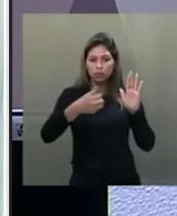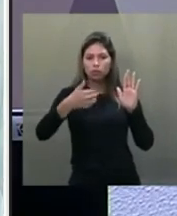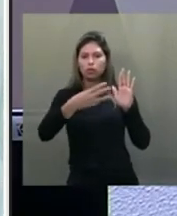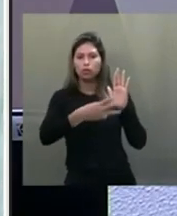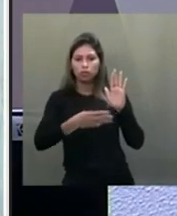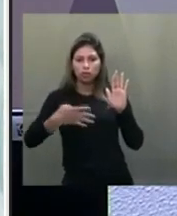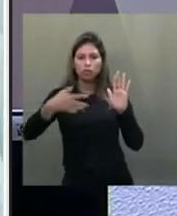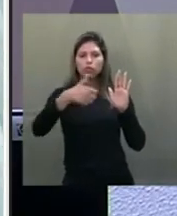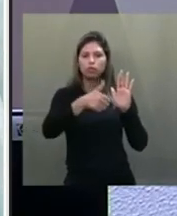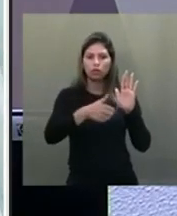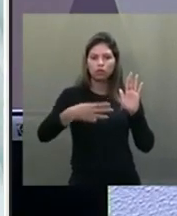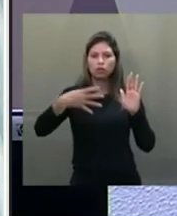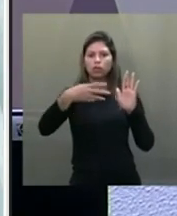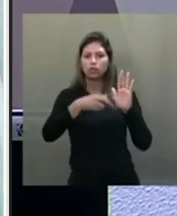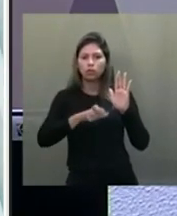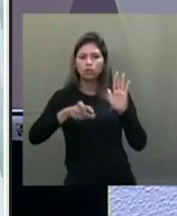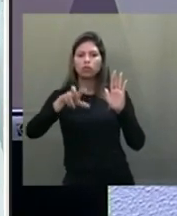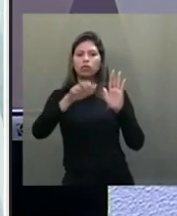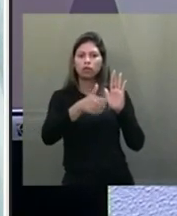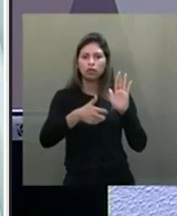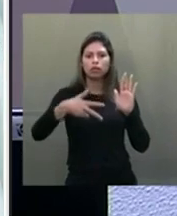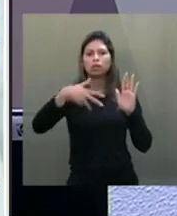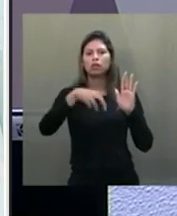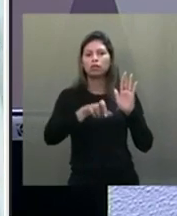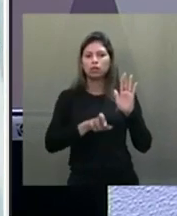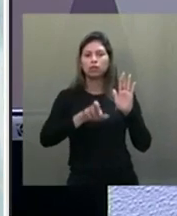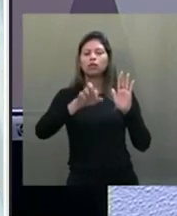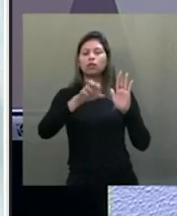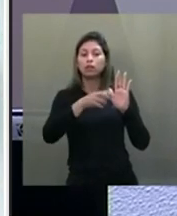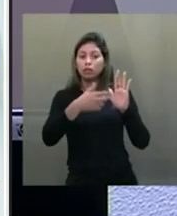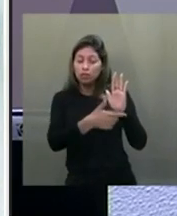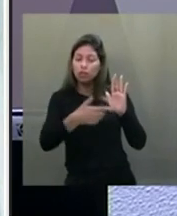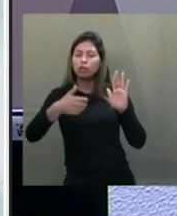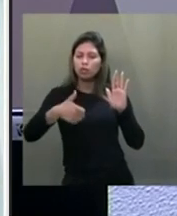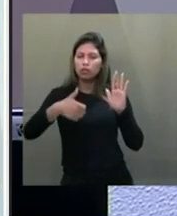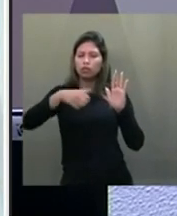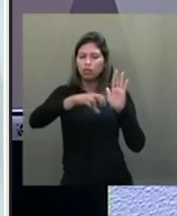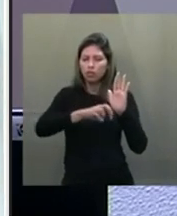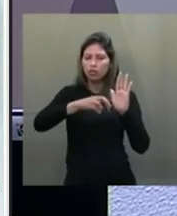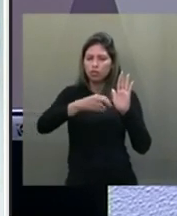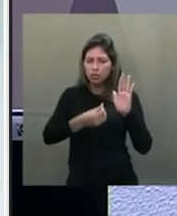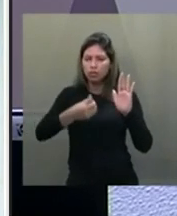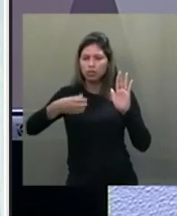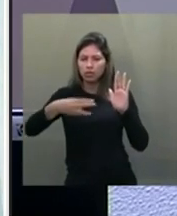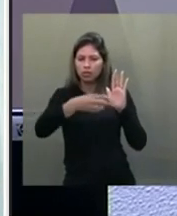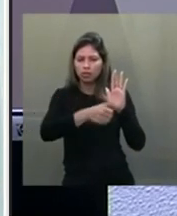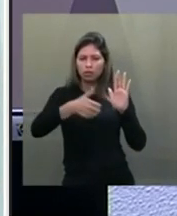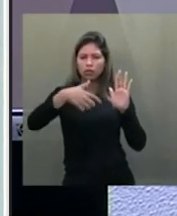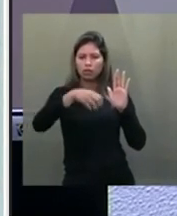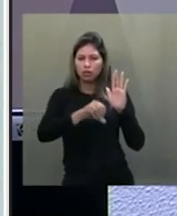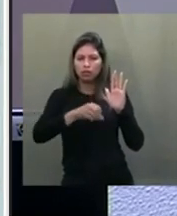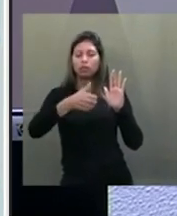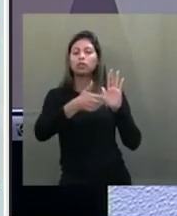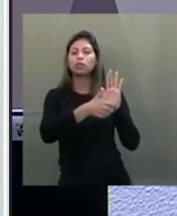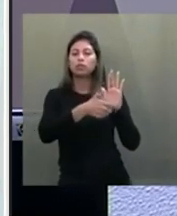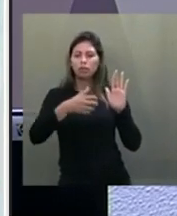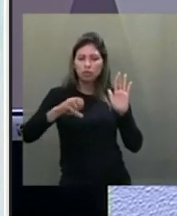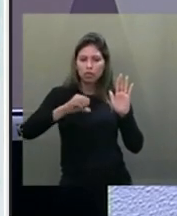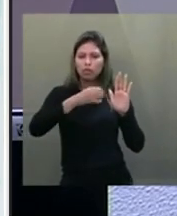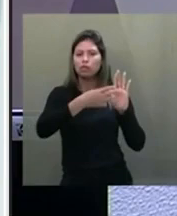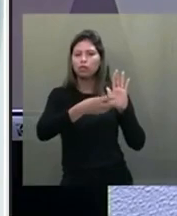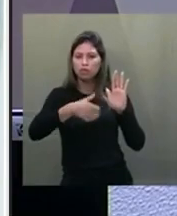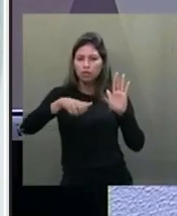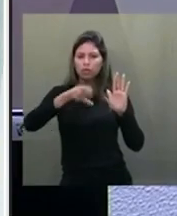forma respeitosa e pacífica sobre as pautas importantes. Então, quem está nos